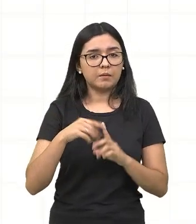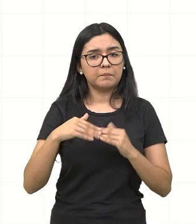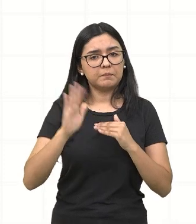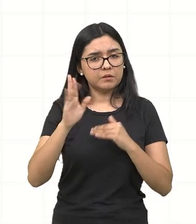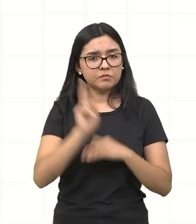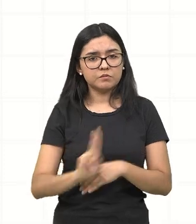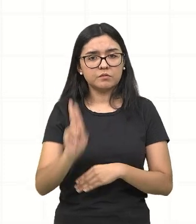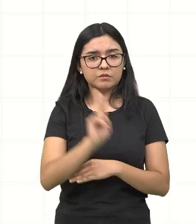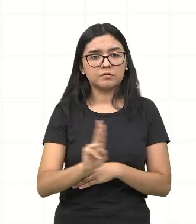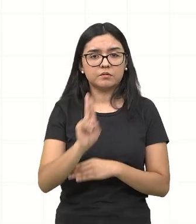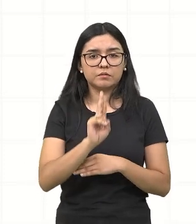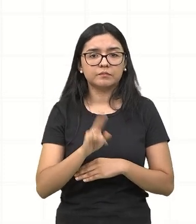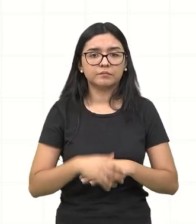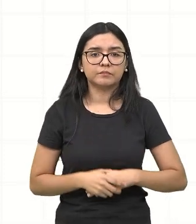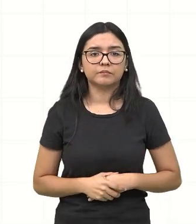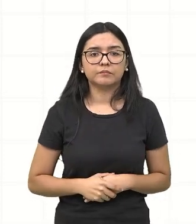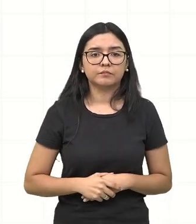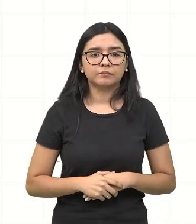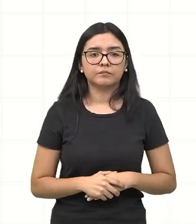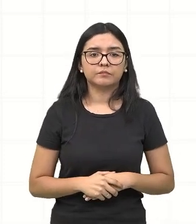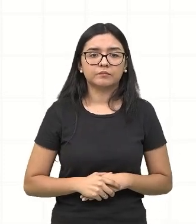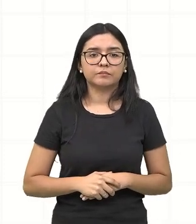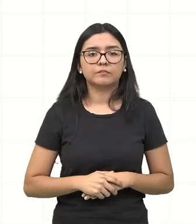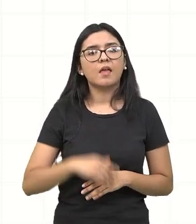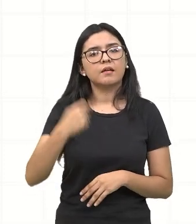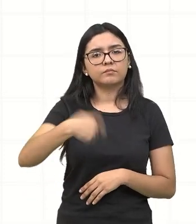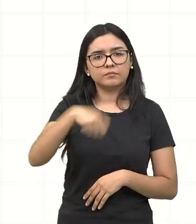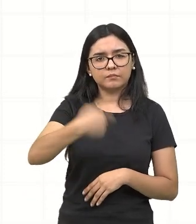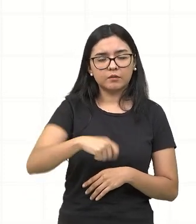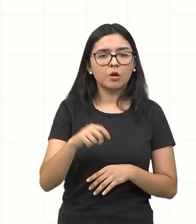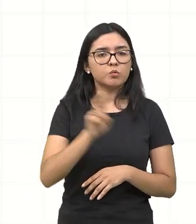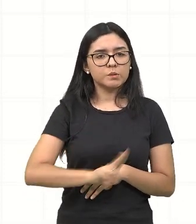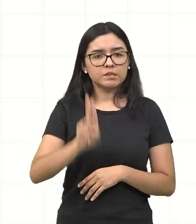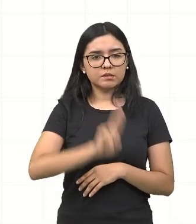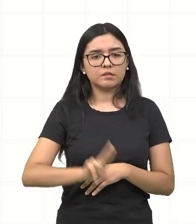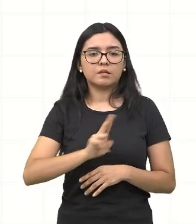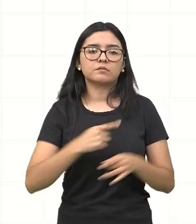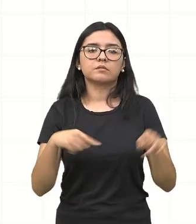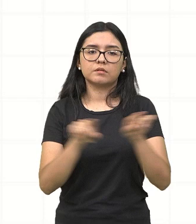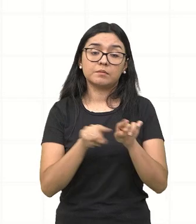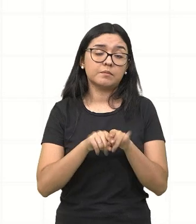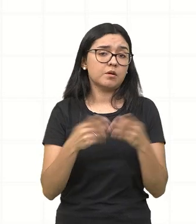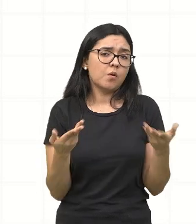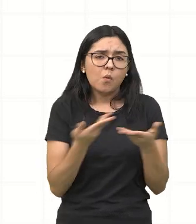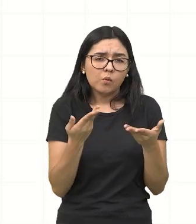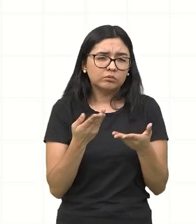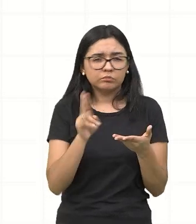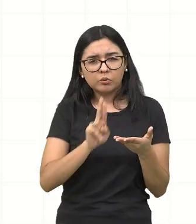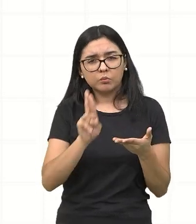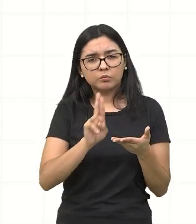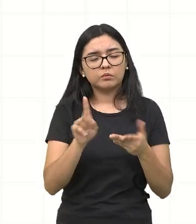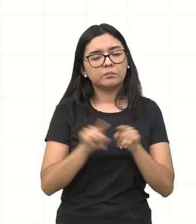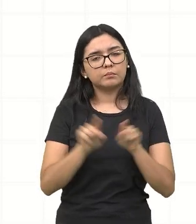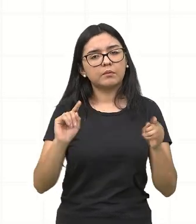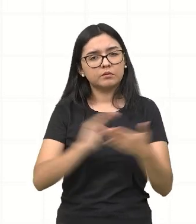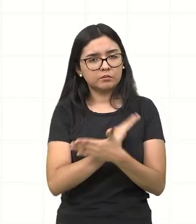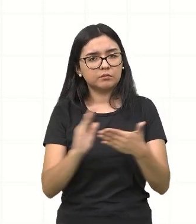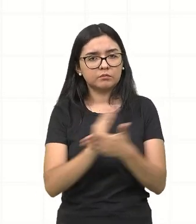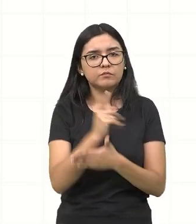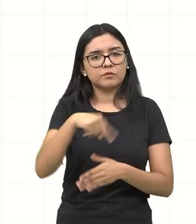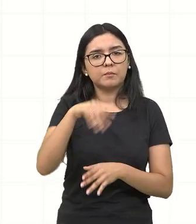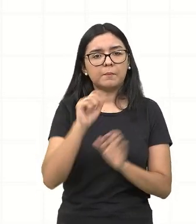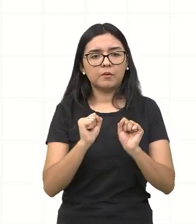utilizado. Era um termômetro de mercúrio, que era utilizado, né? Hoje já não se utiliza muito, mas em alguns momentos ainda